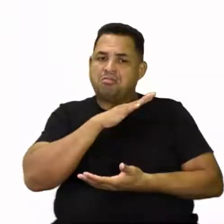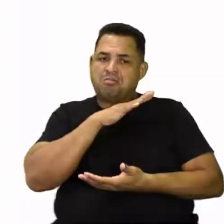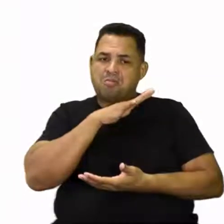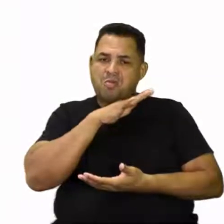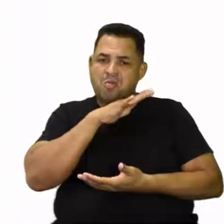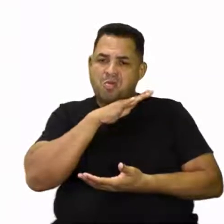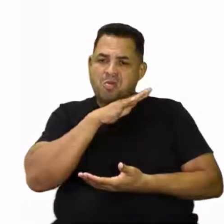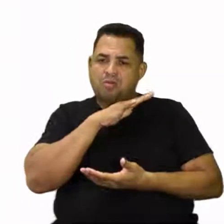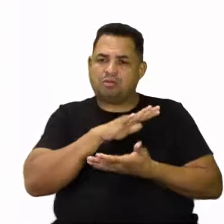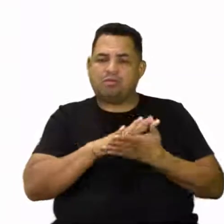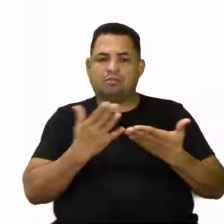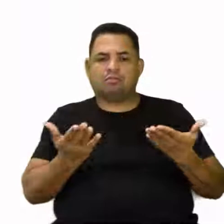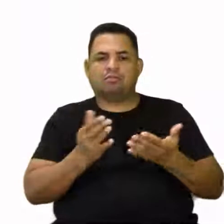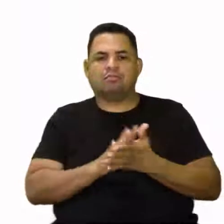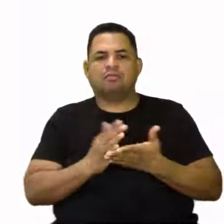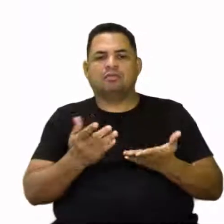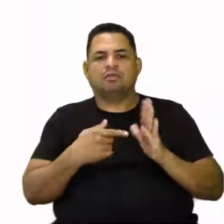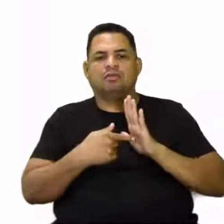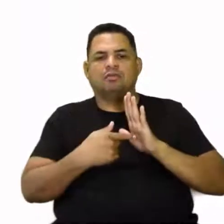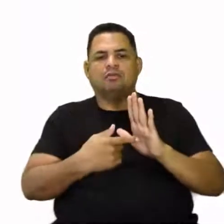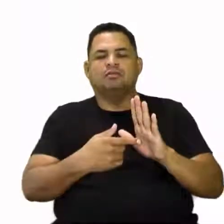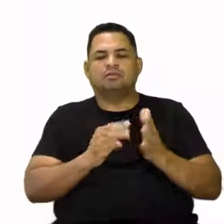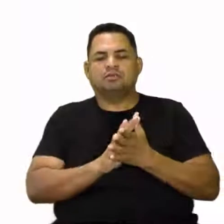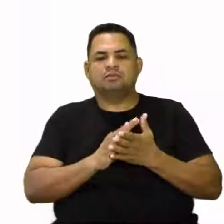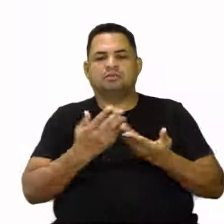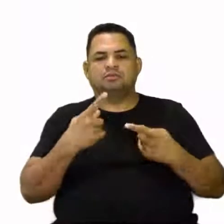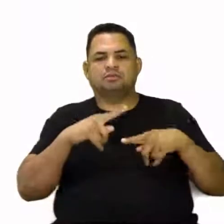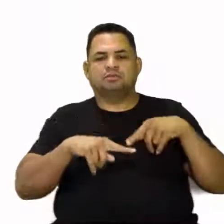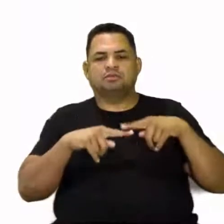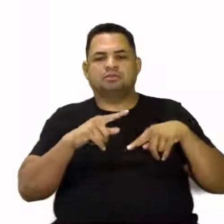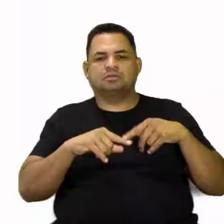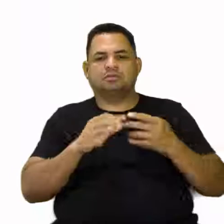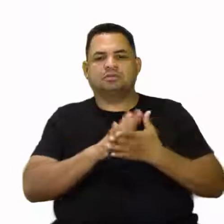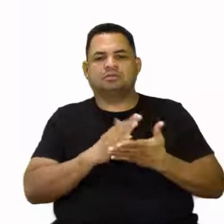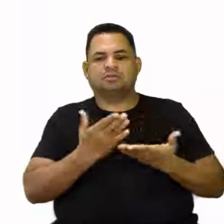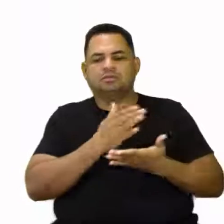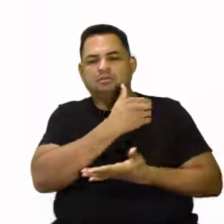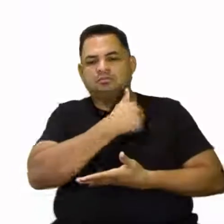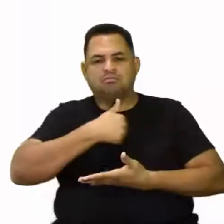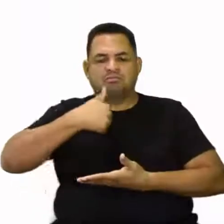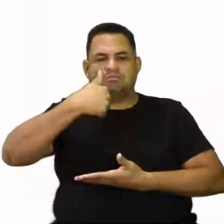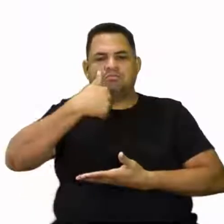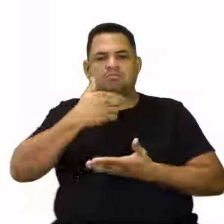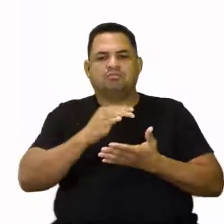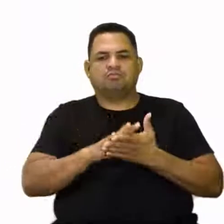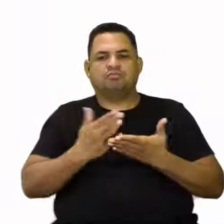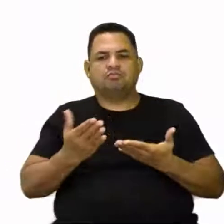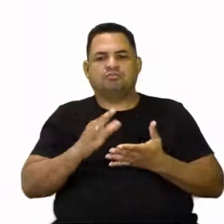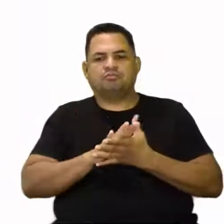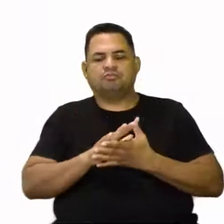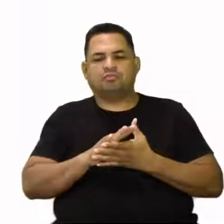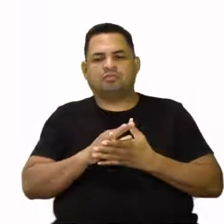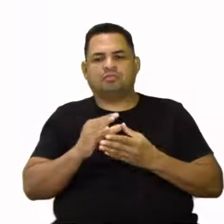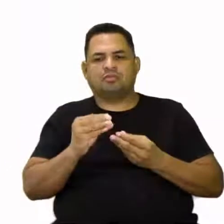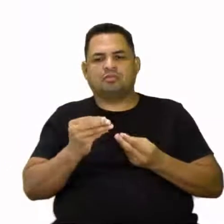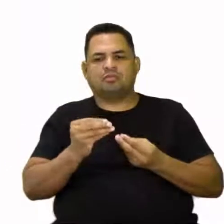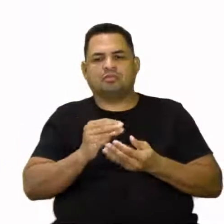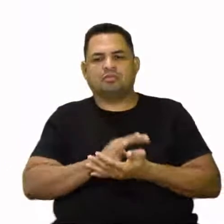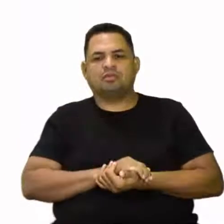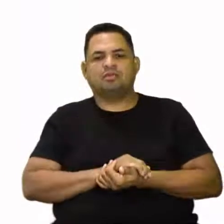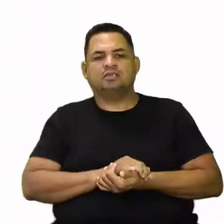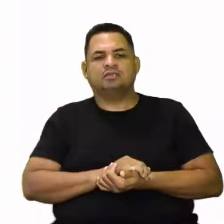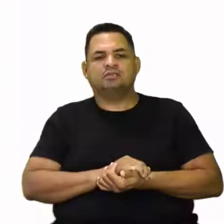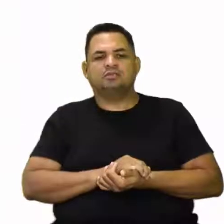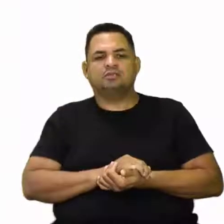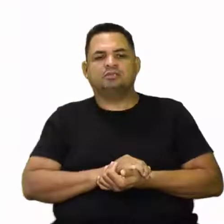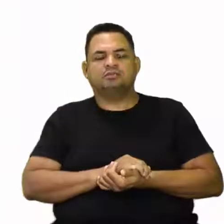é? E a apresentação do produto é uma versão melhorada, incluindo ali a premissa